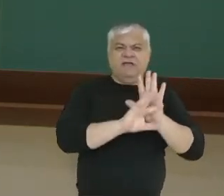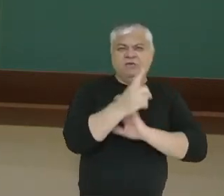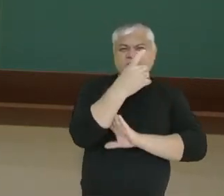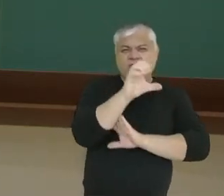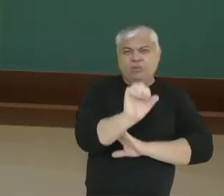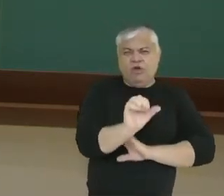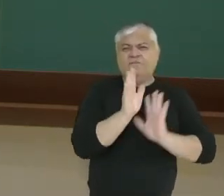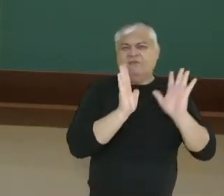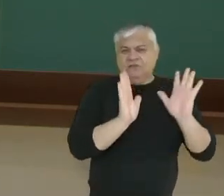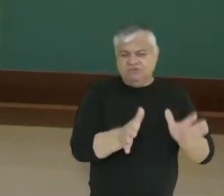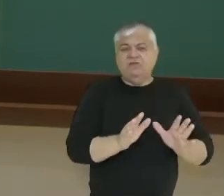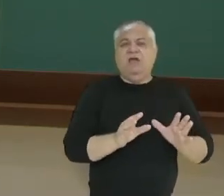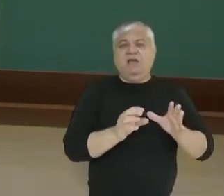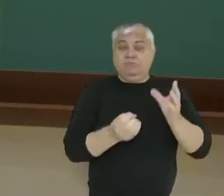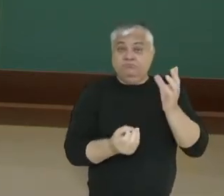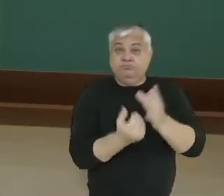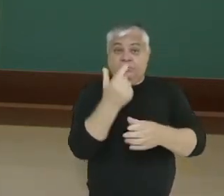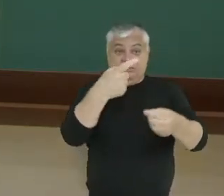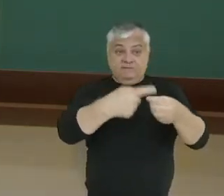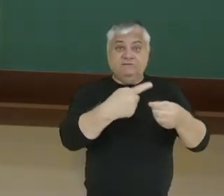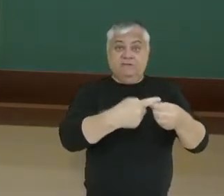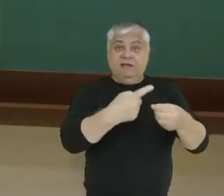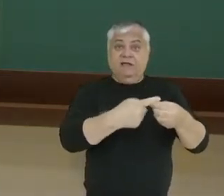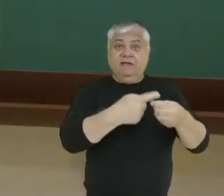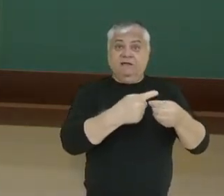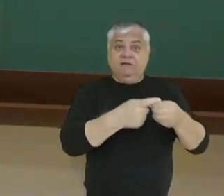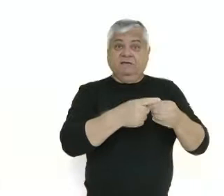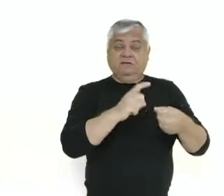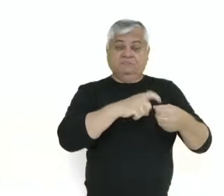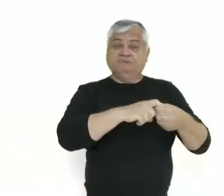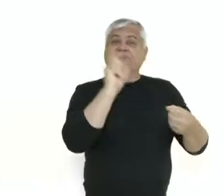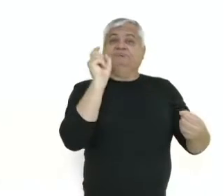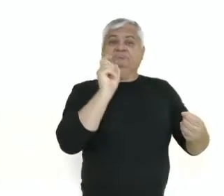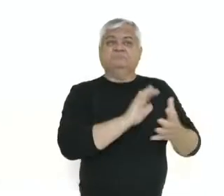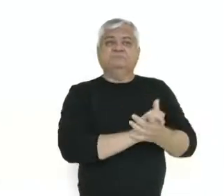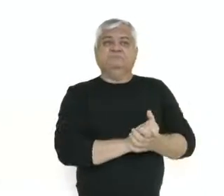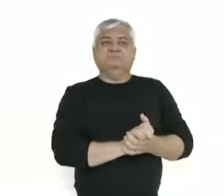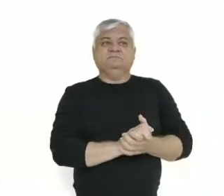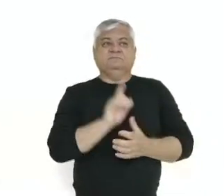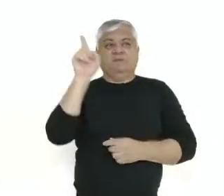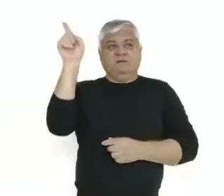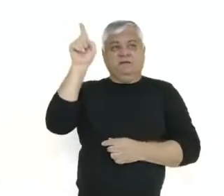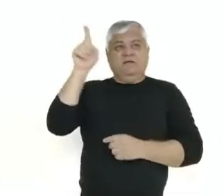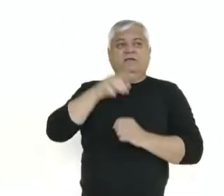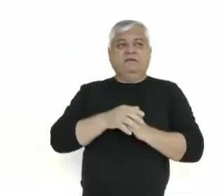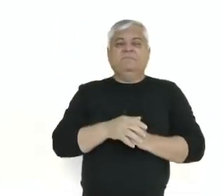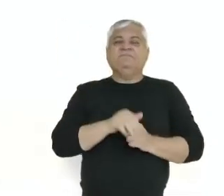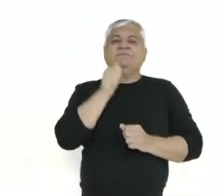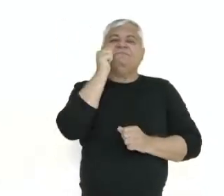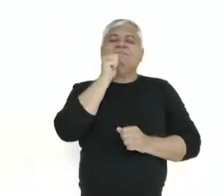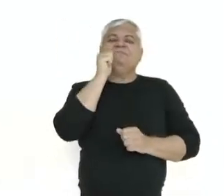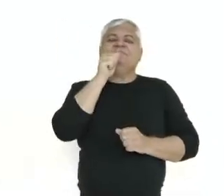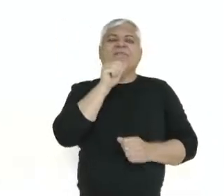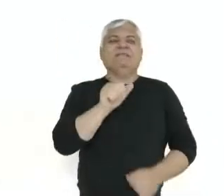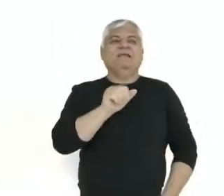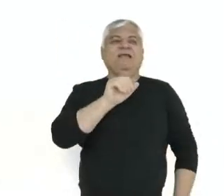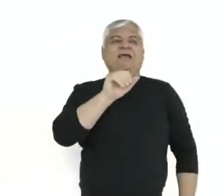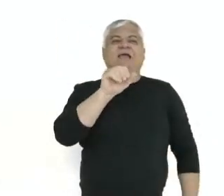uma província autônoma. Aqui a gente tem uma imagem da Índia-Tobá, né, que foi fotografada em